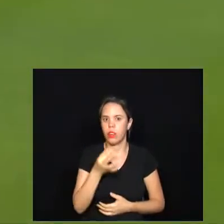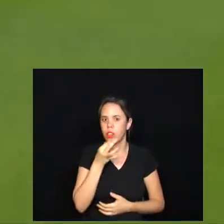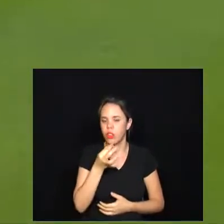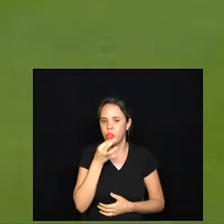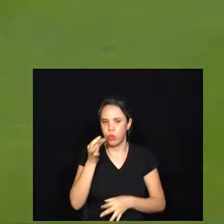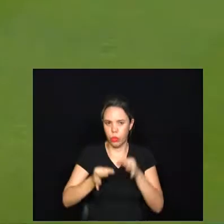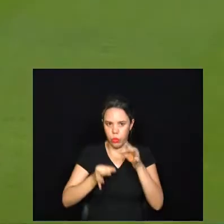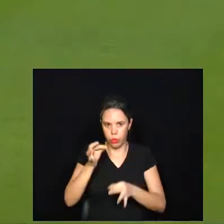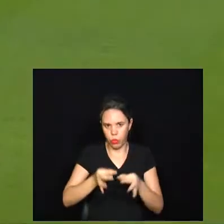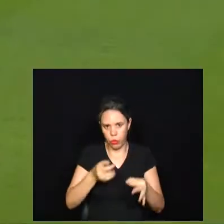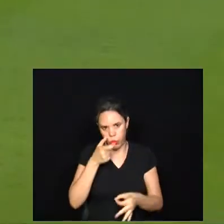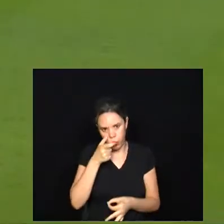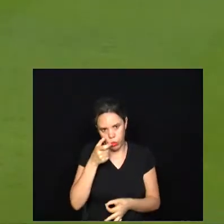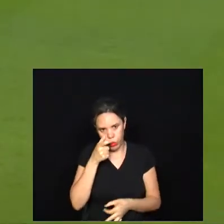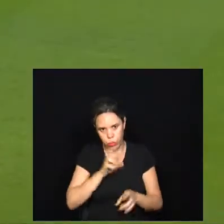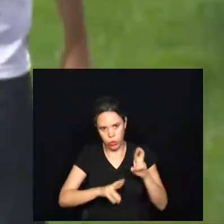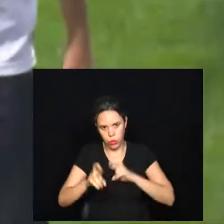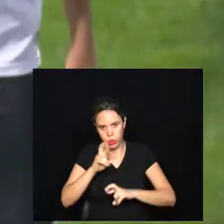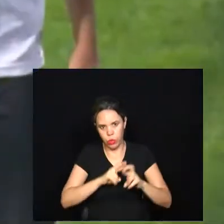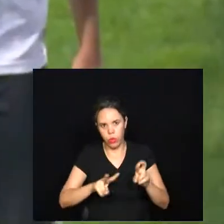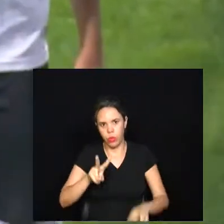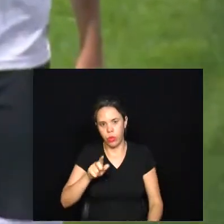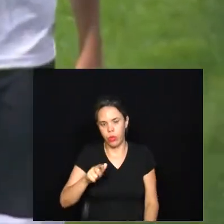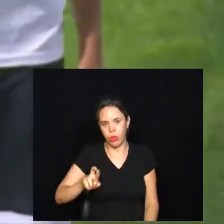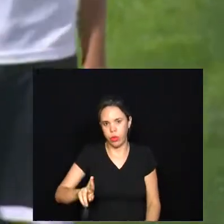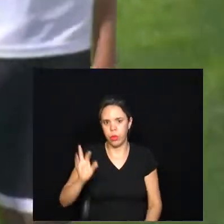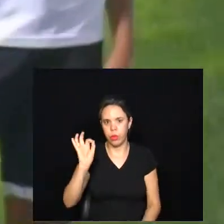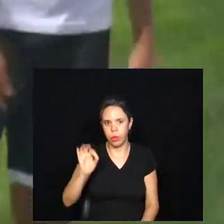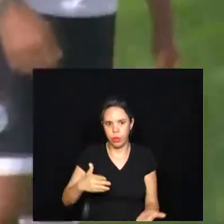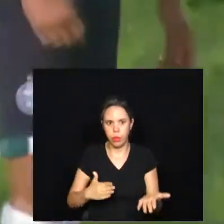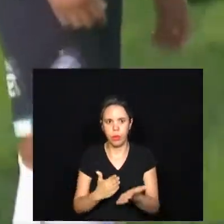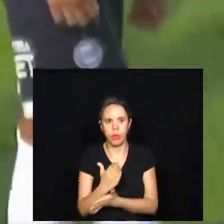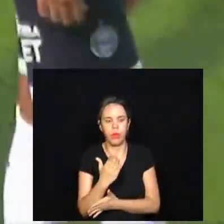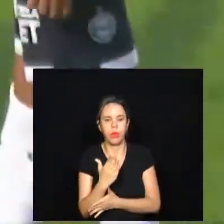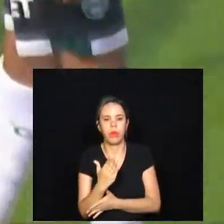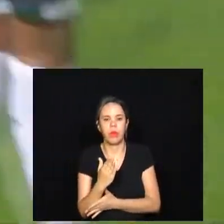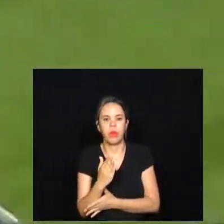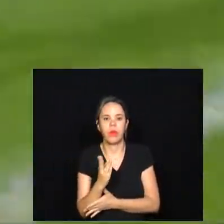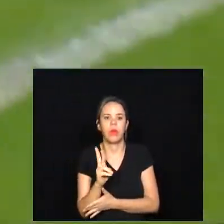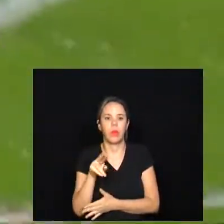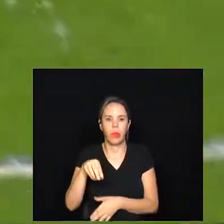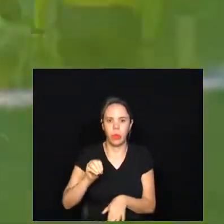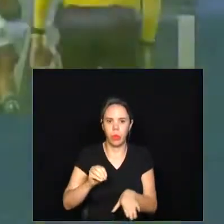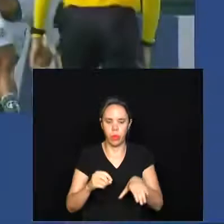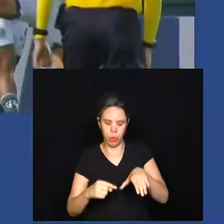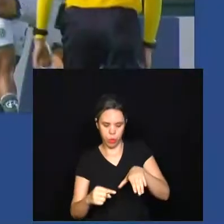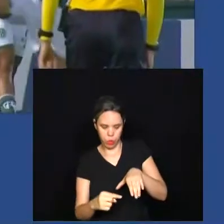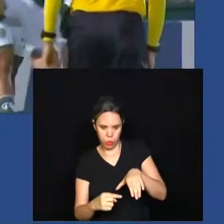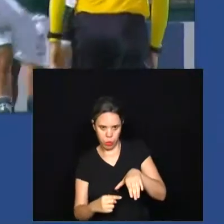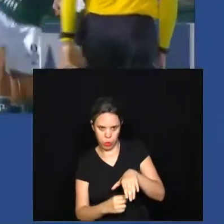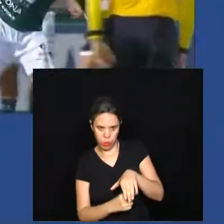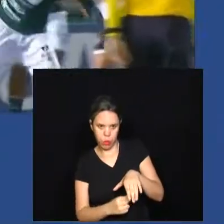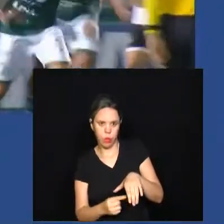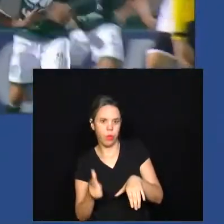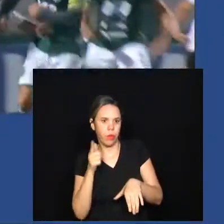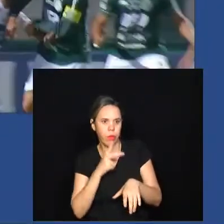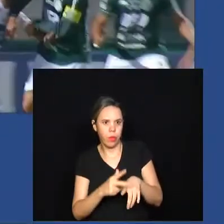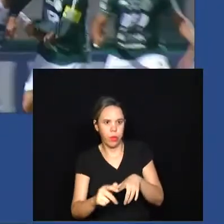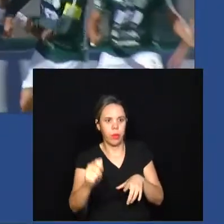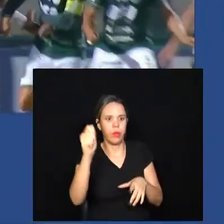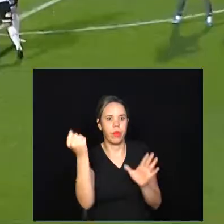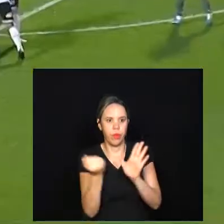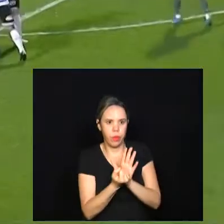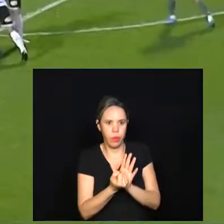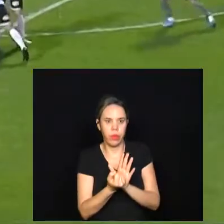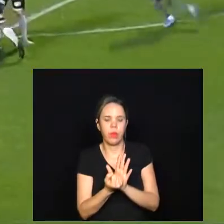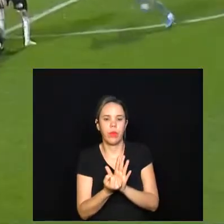para verificar que Vagninho acertou a perna de Bruno Silva dentro da área, o pênalti foi